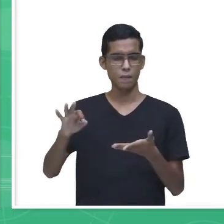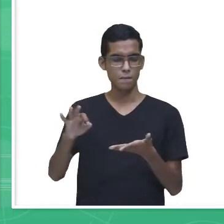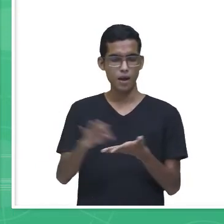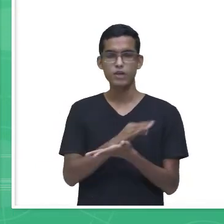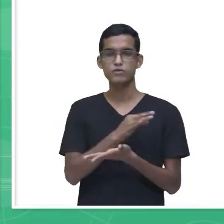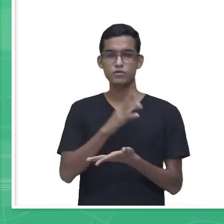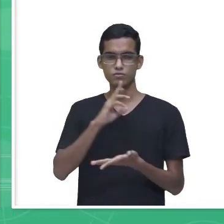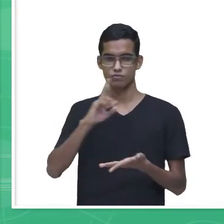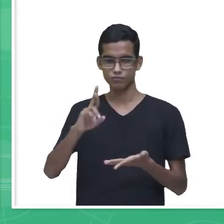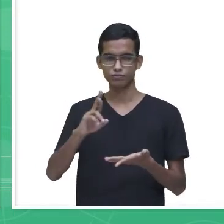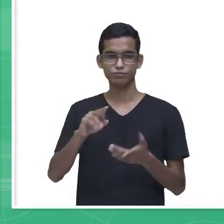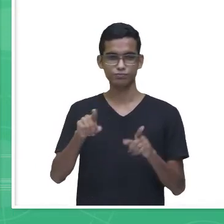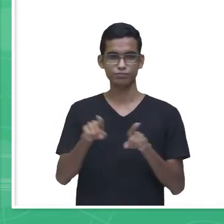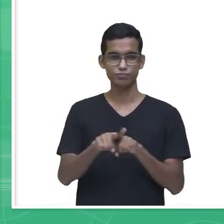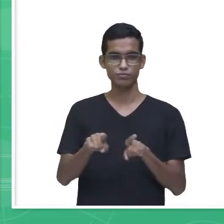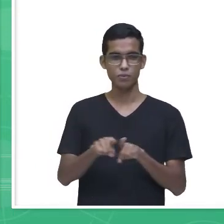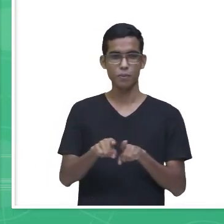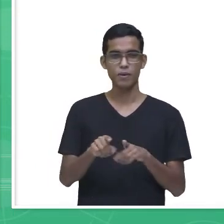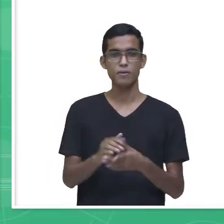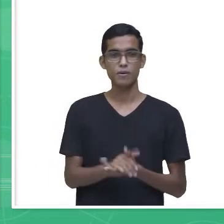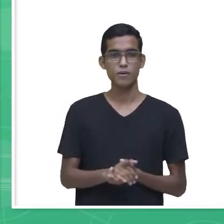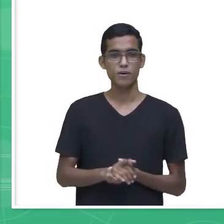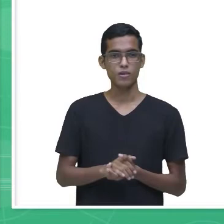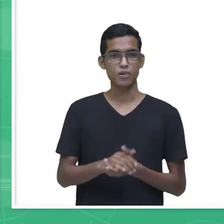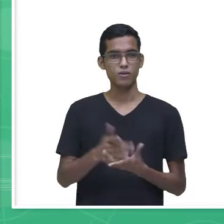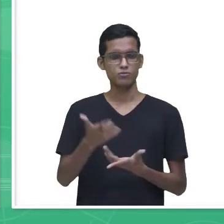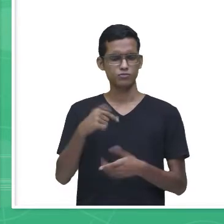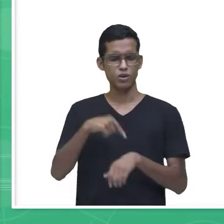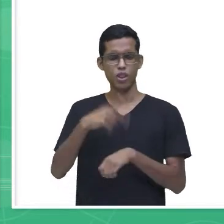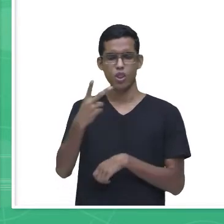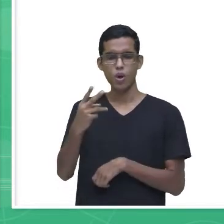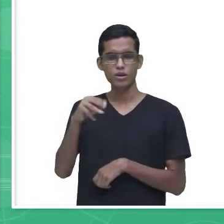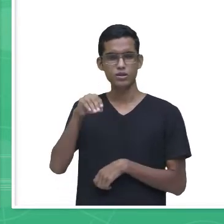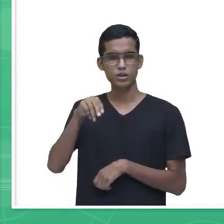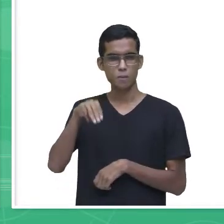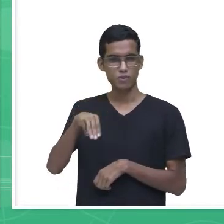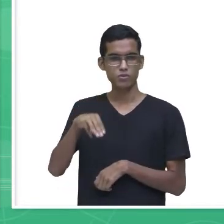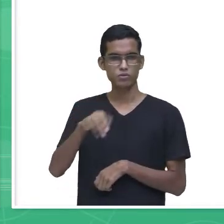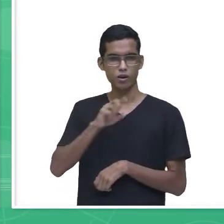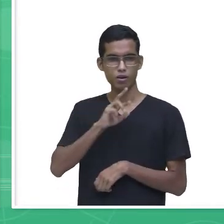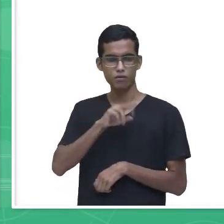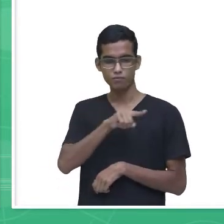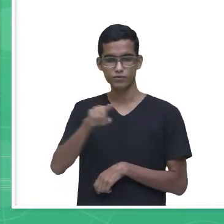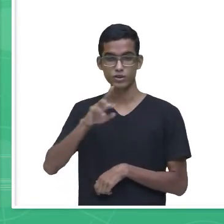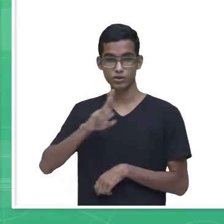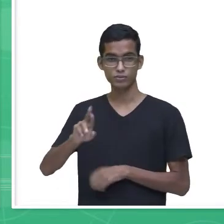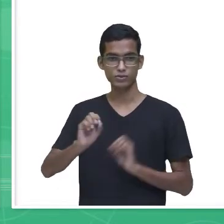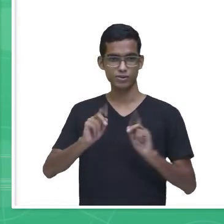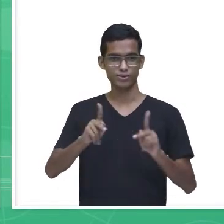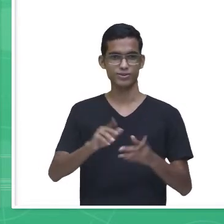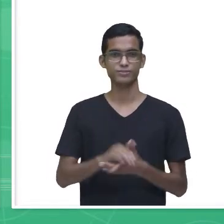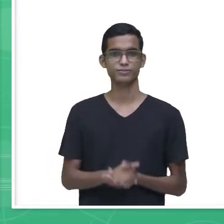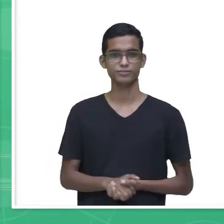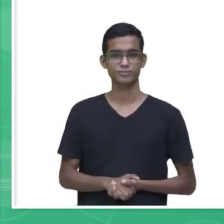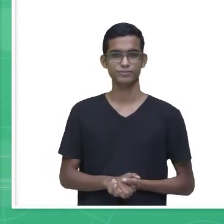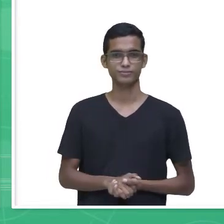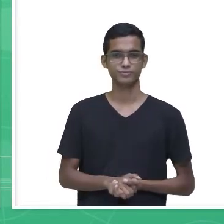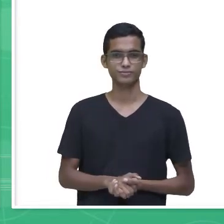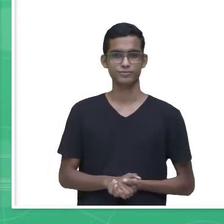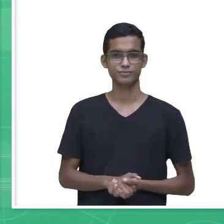vocês, né, se organizarem, quem não conseguiu marcar e já a gente volta para corrigir. Até mais.